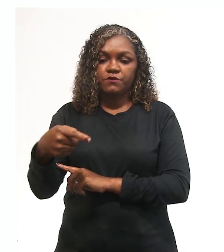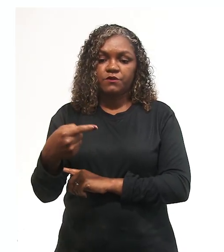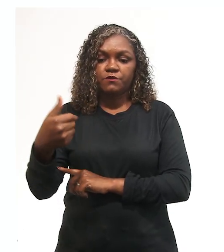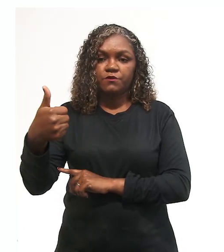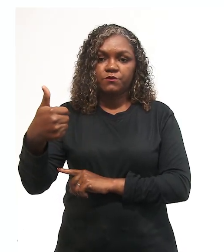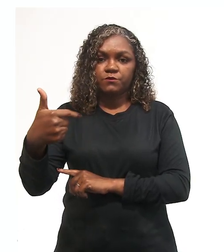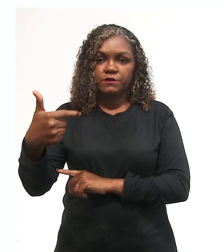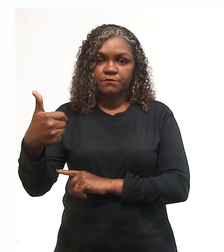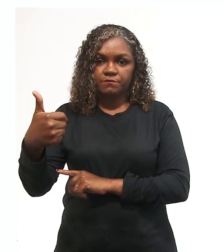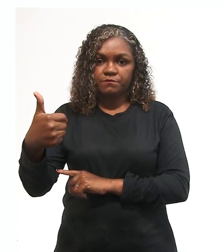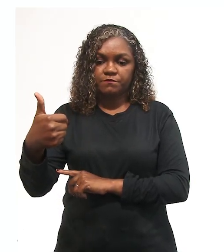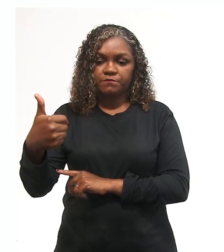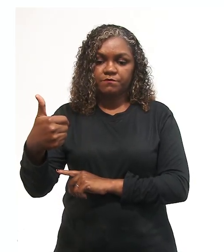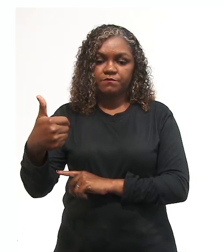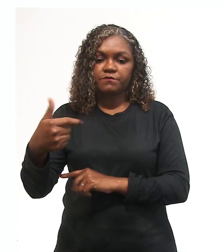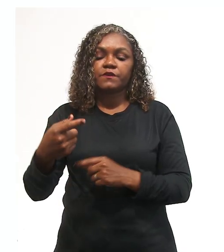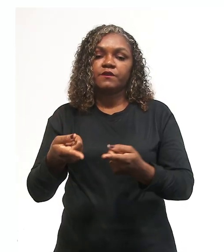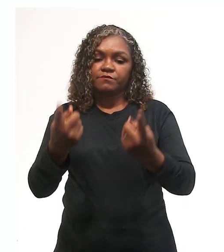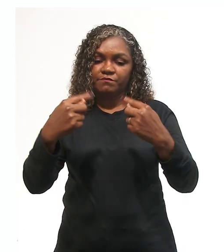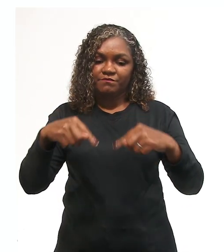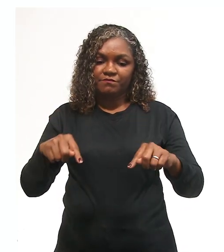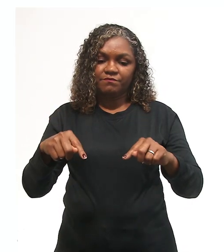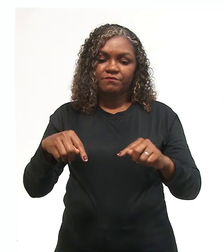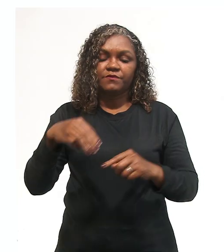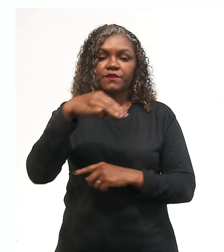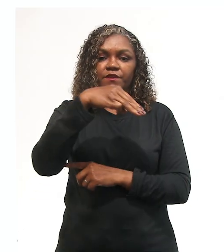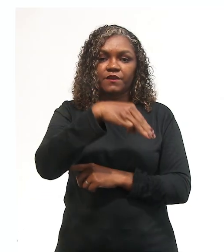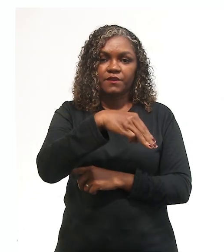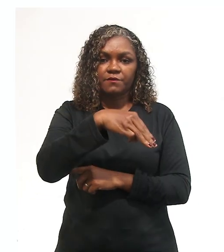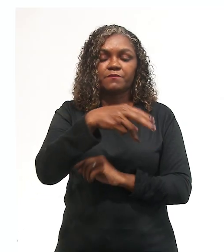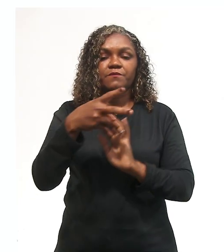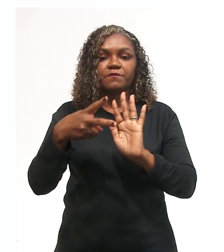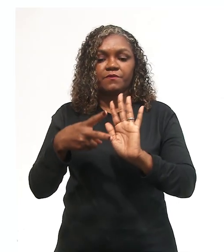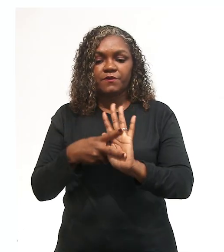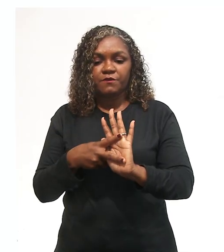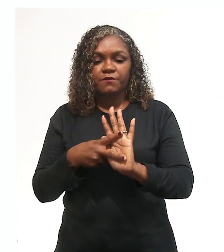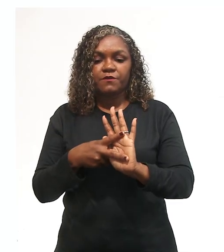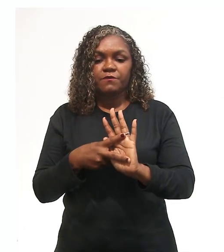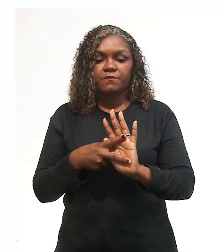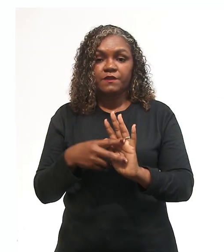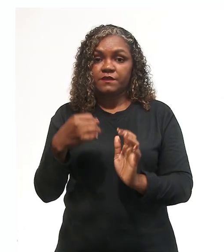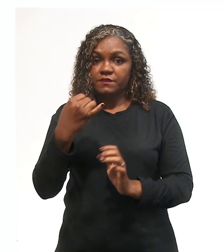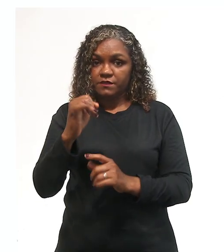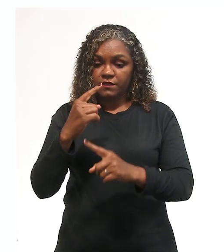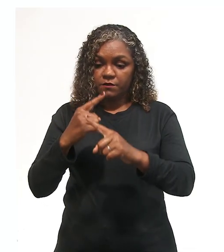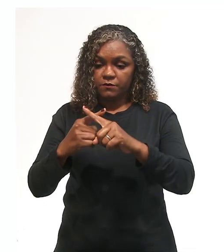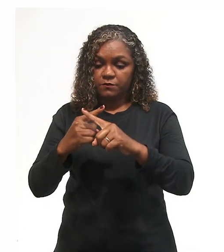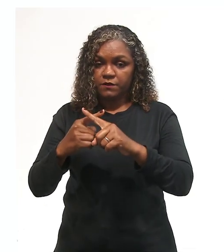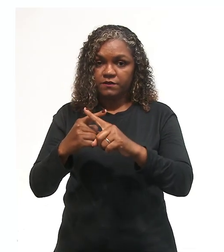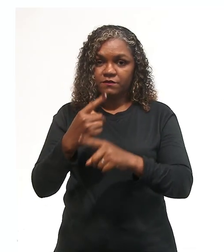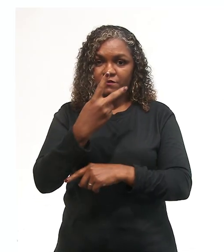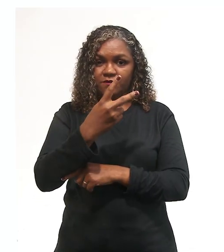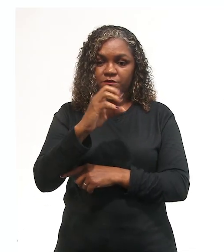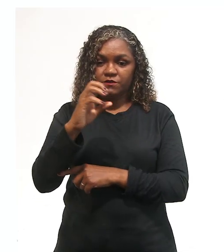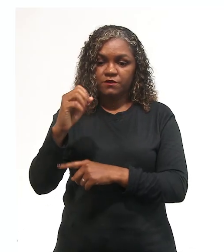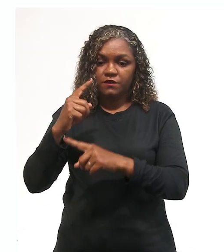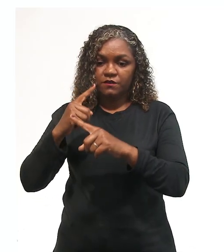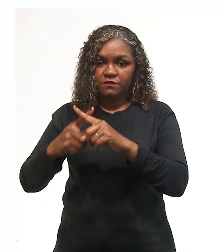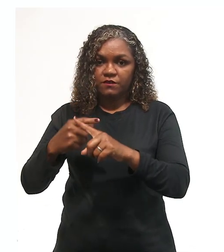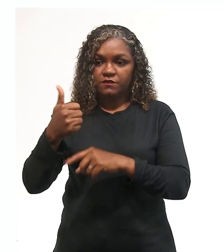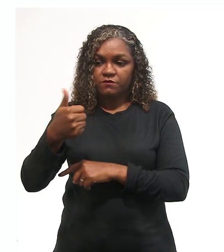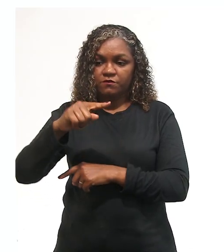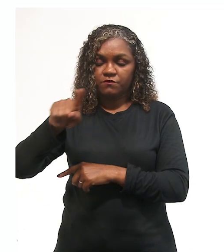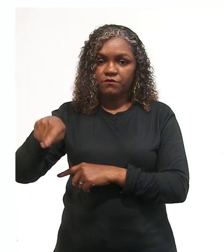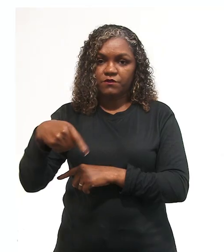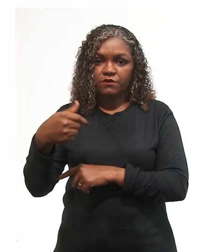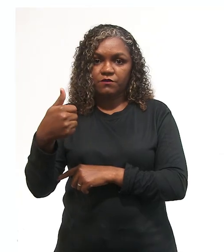1,12, montante é igual a... Se a gente for fazer a multiplicação de 200 vezes 1,12,